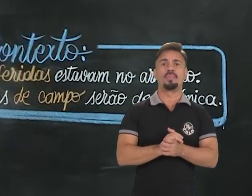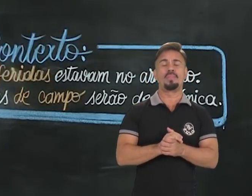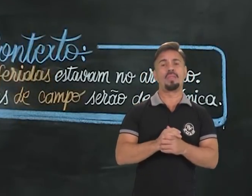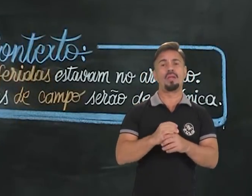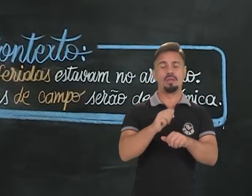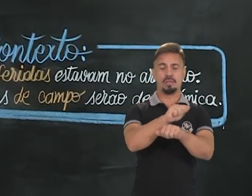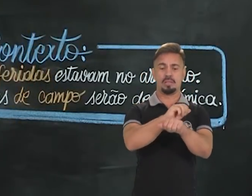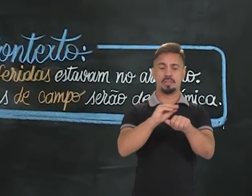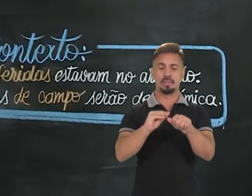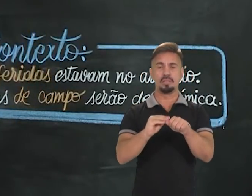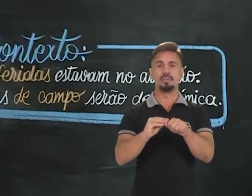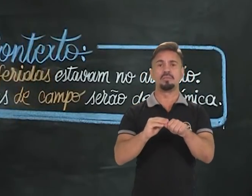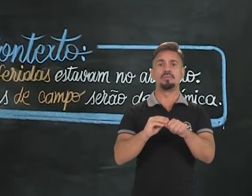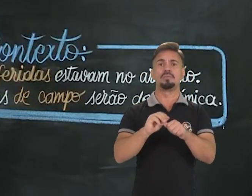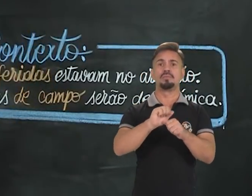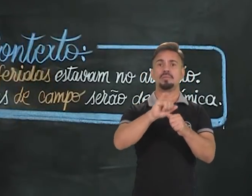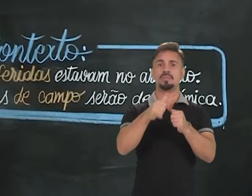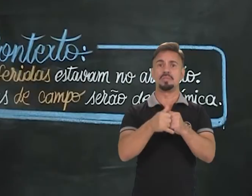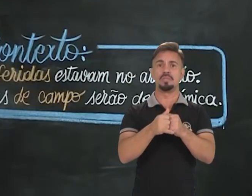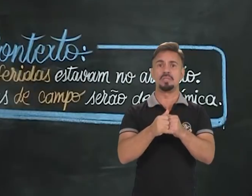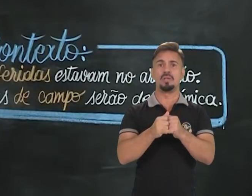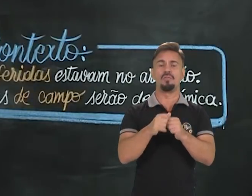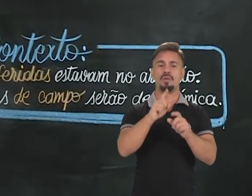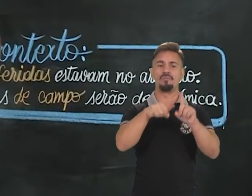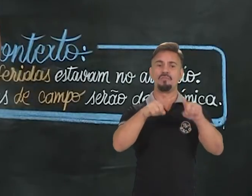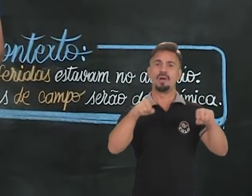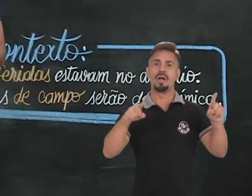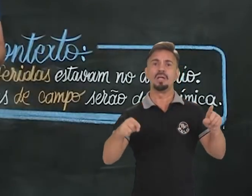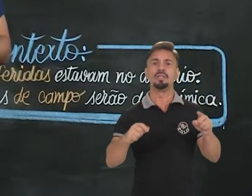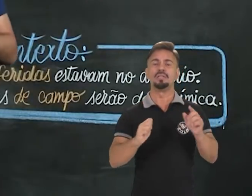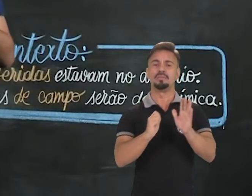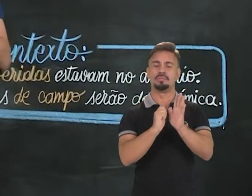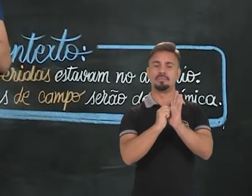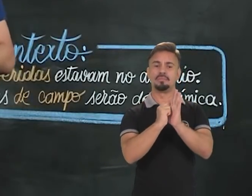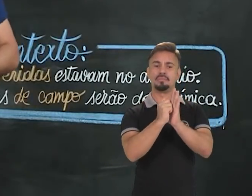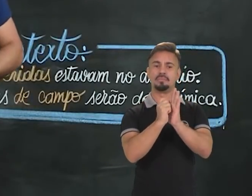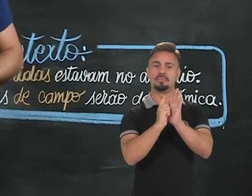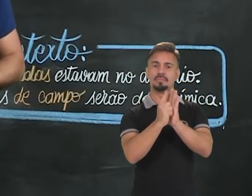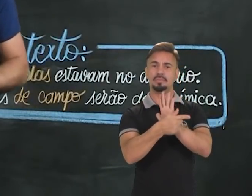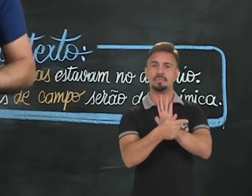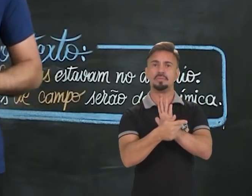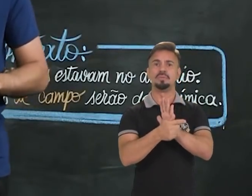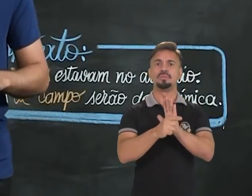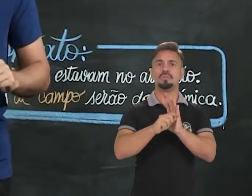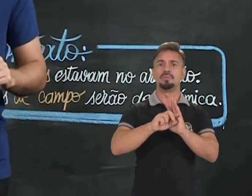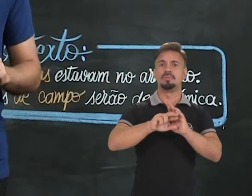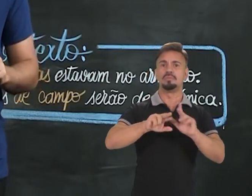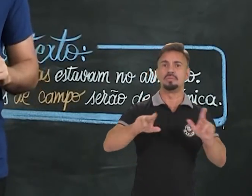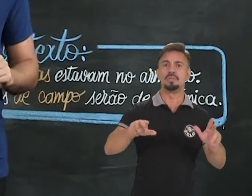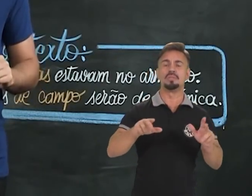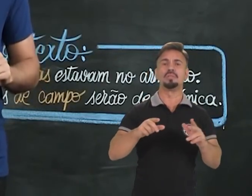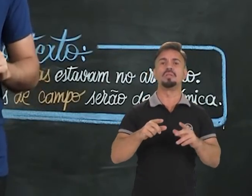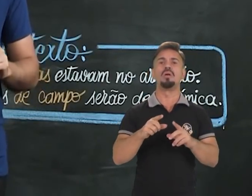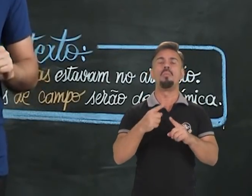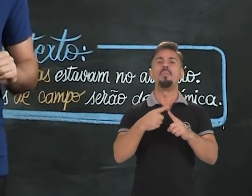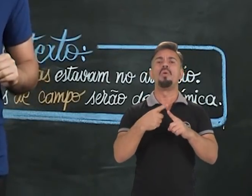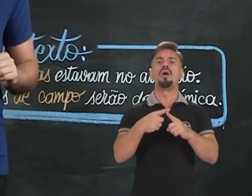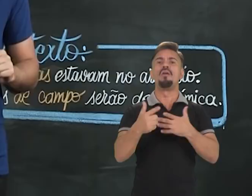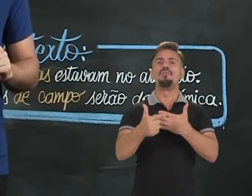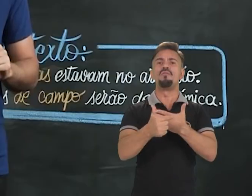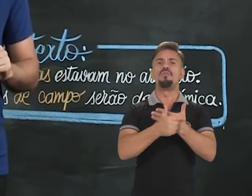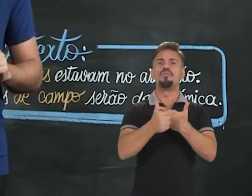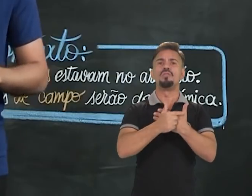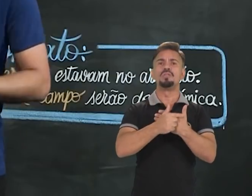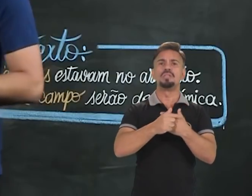os artigos e os adjetivos, variam em gênero e número em concordância com o substantivo, porque a função deles, de fato,